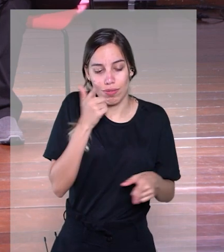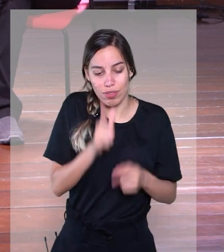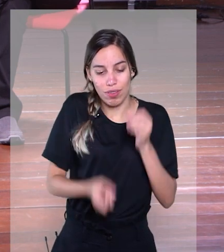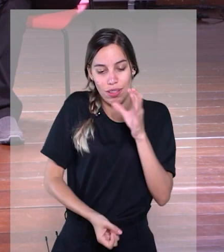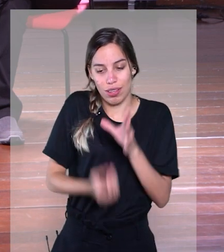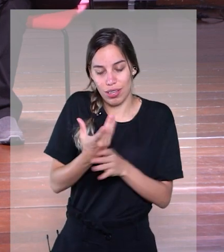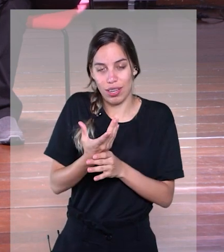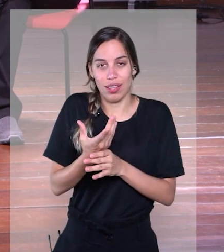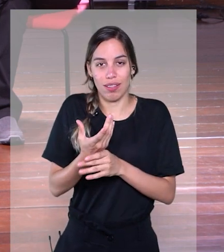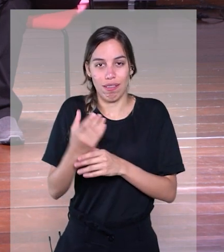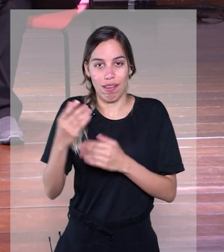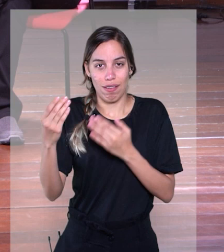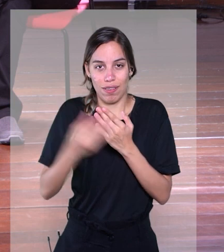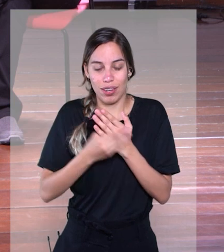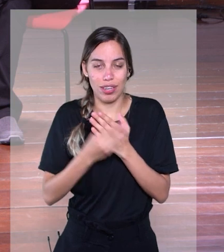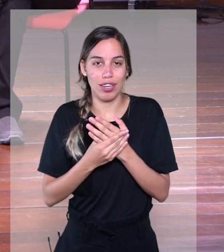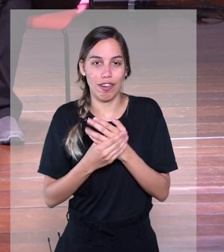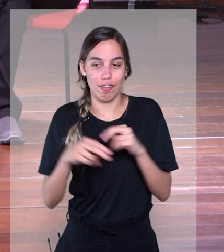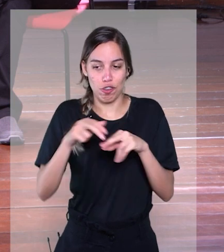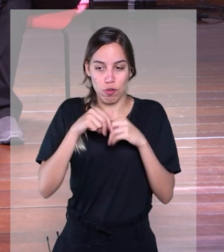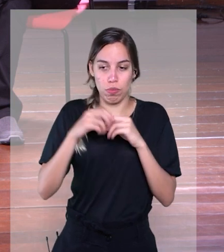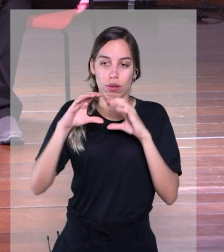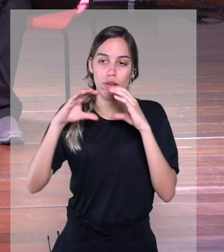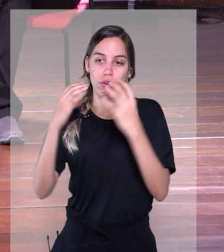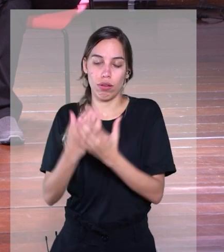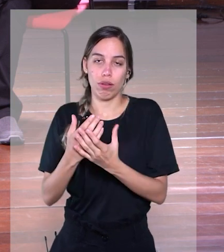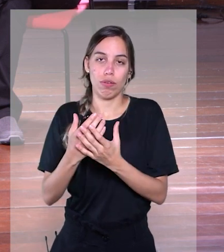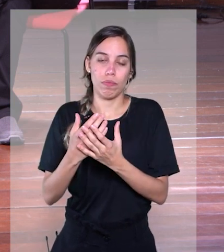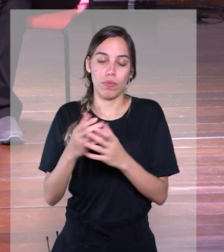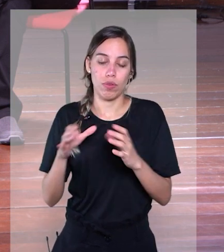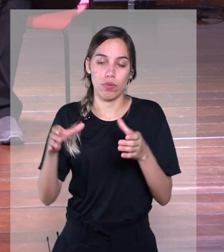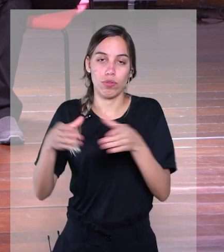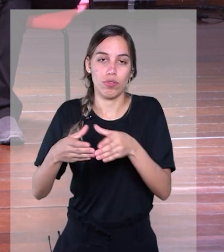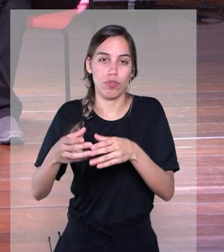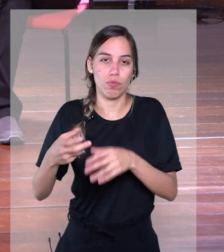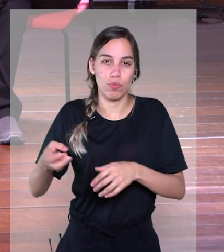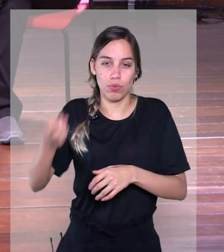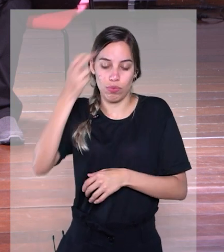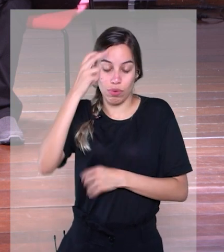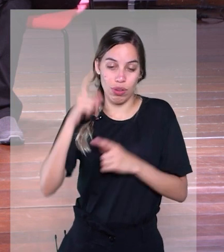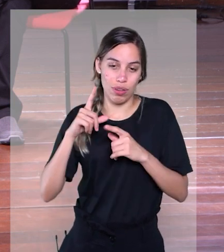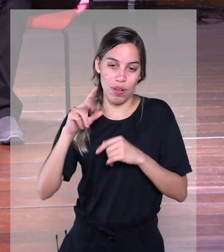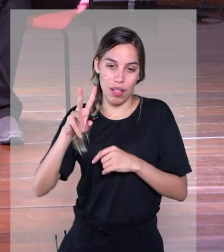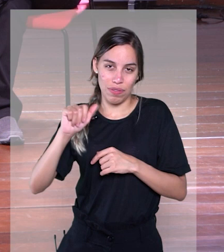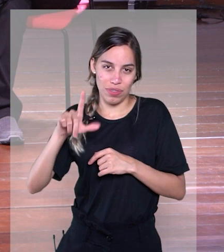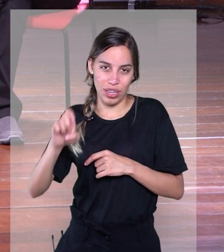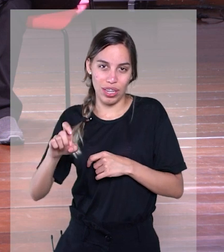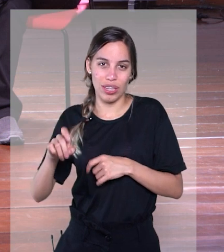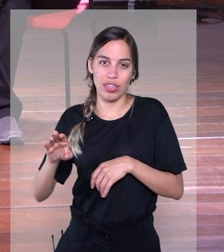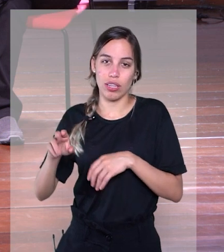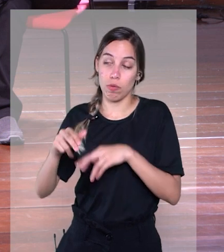que conhecemos através do Afonso, enfim, chegamos a um